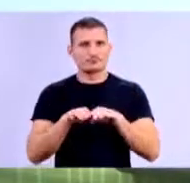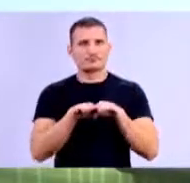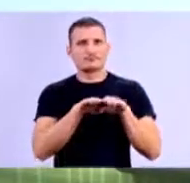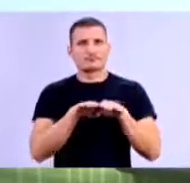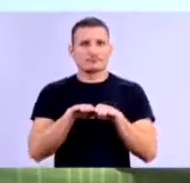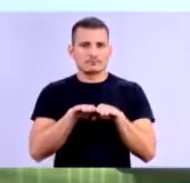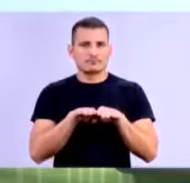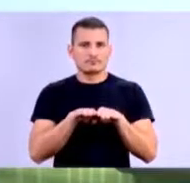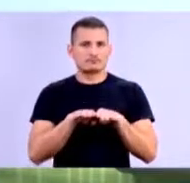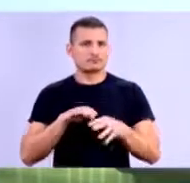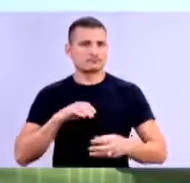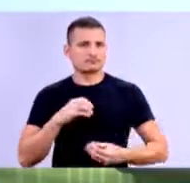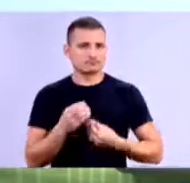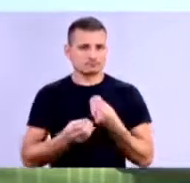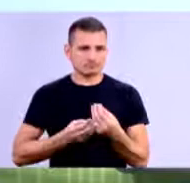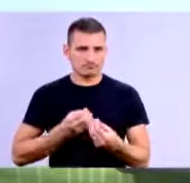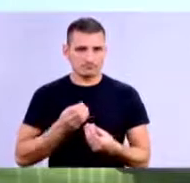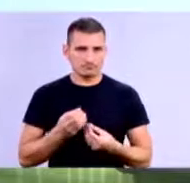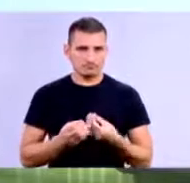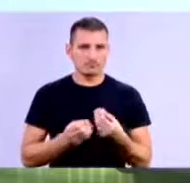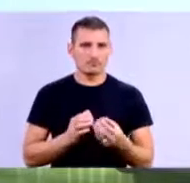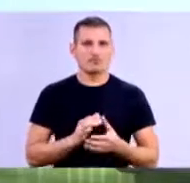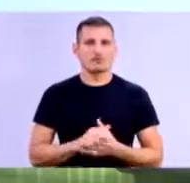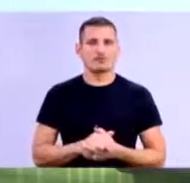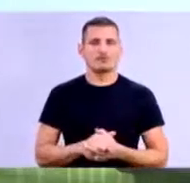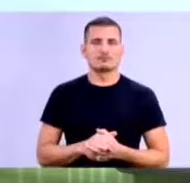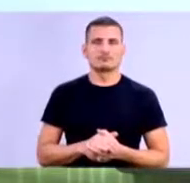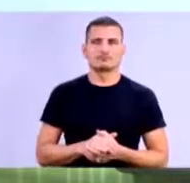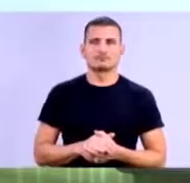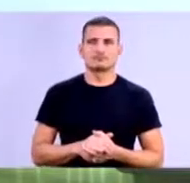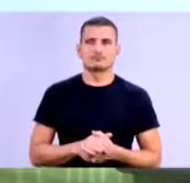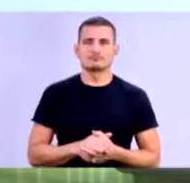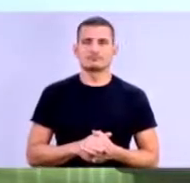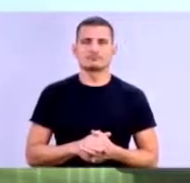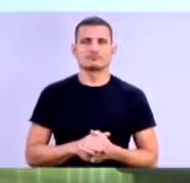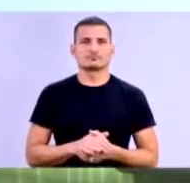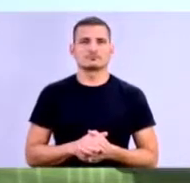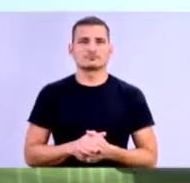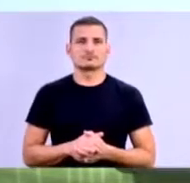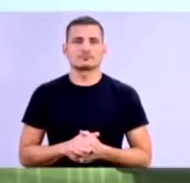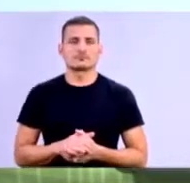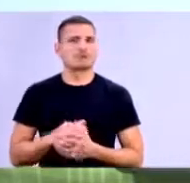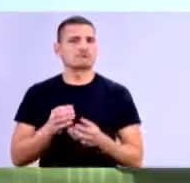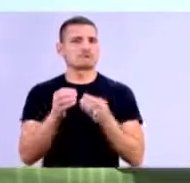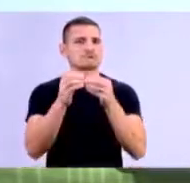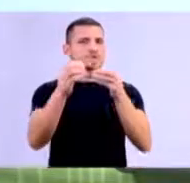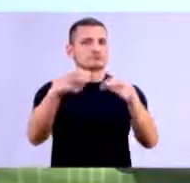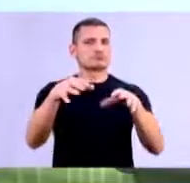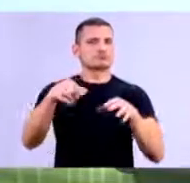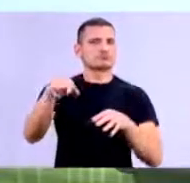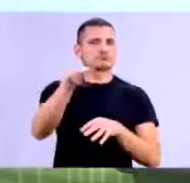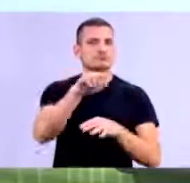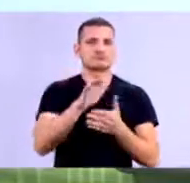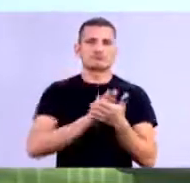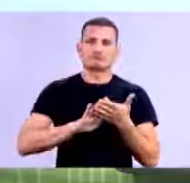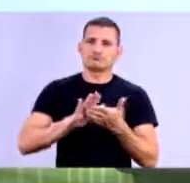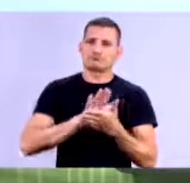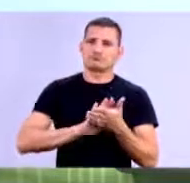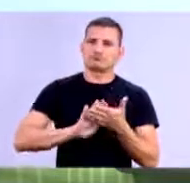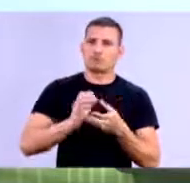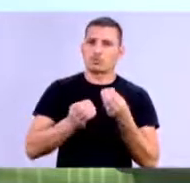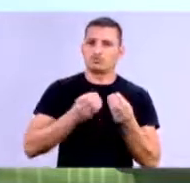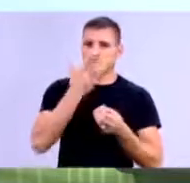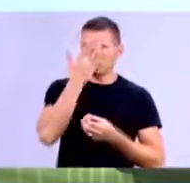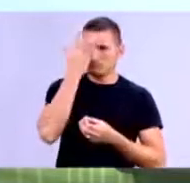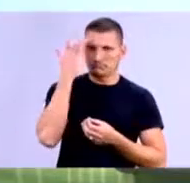de comportamento que de maneira nenhuma irá te desabonar, né? Como pessoa, como estudante